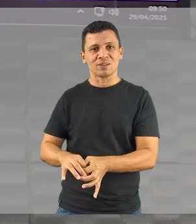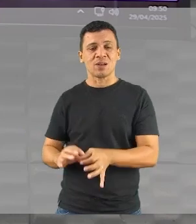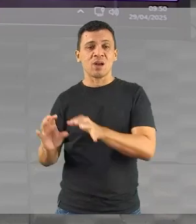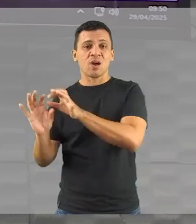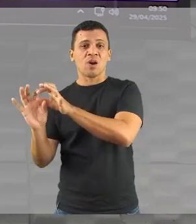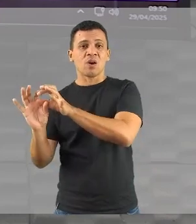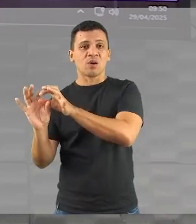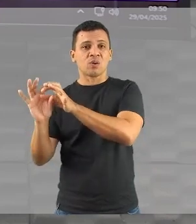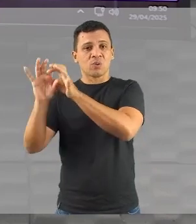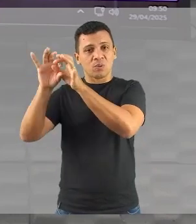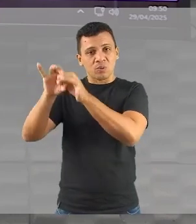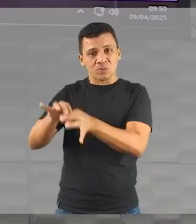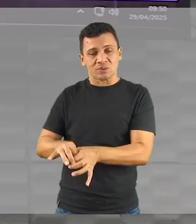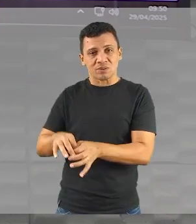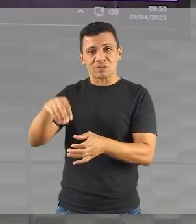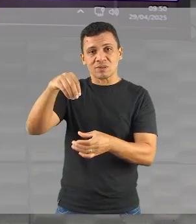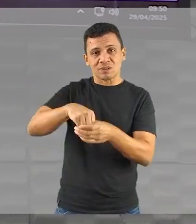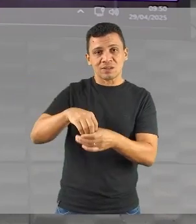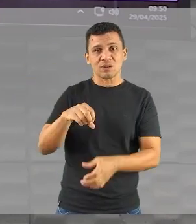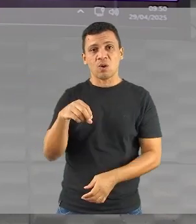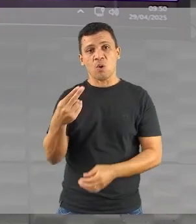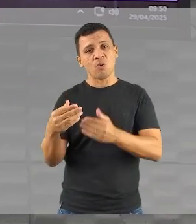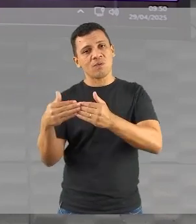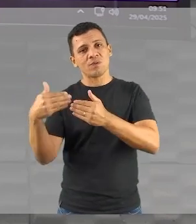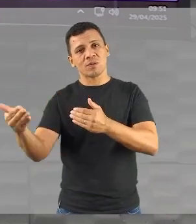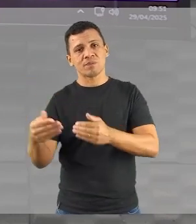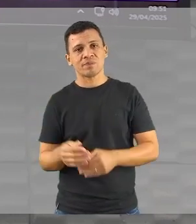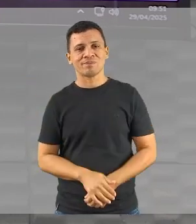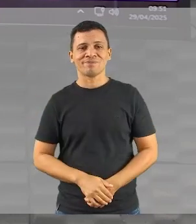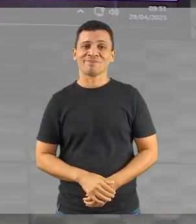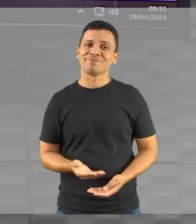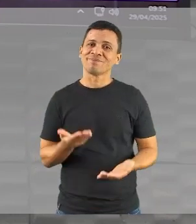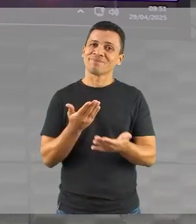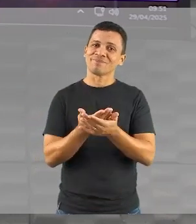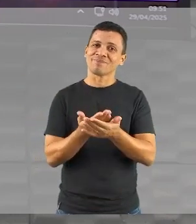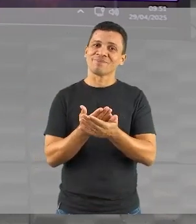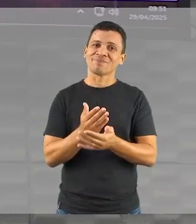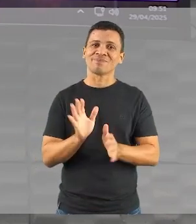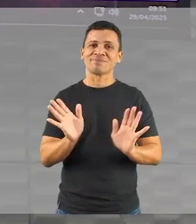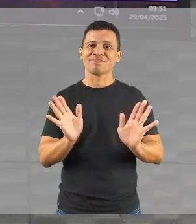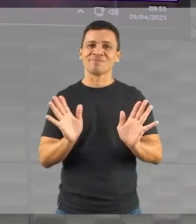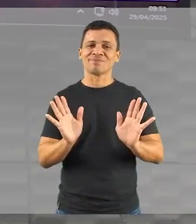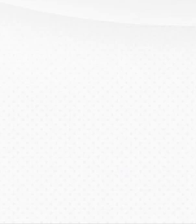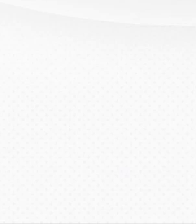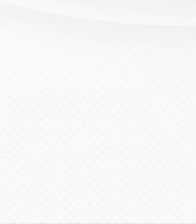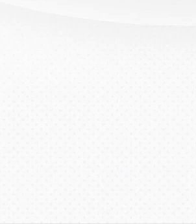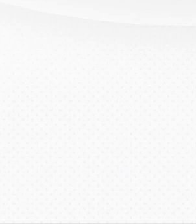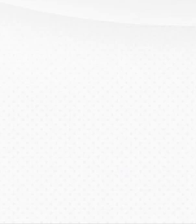interna como também externa. E a gente encerra esta aula e encontro vocês nas próximas aulas.